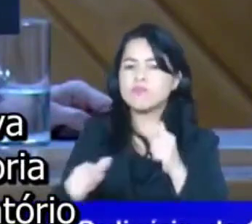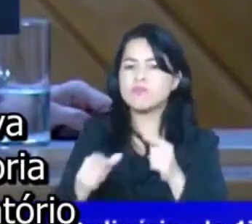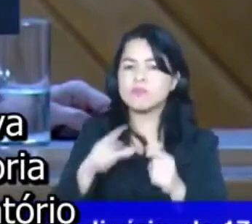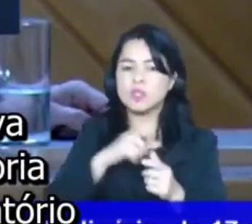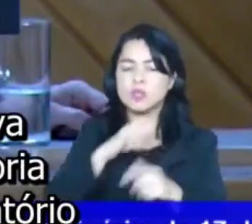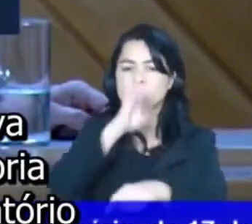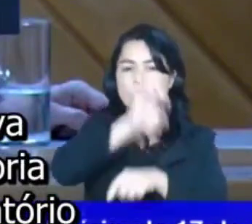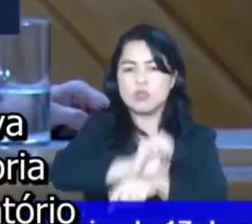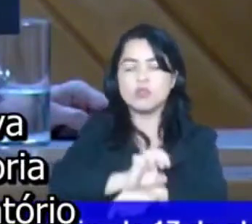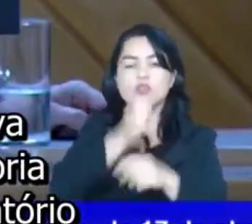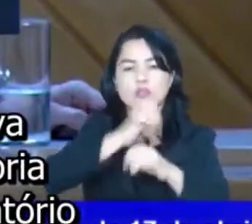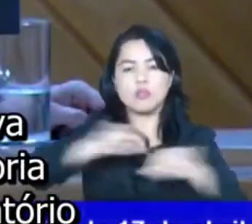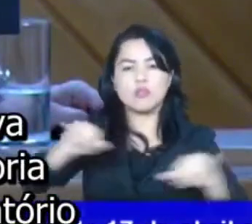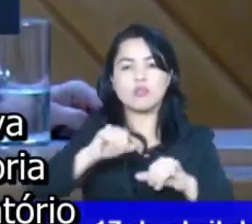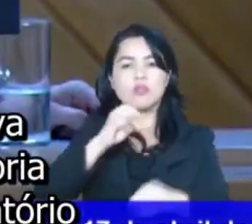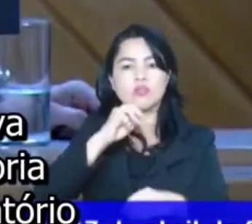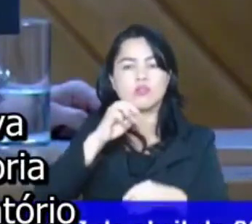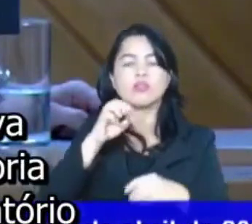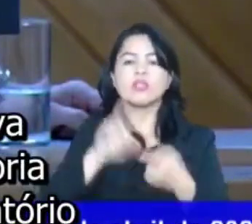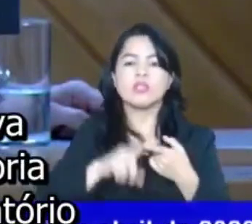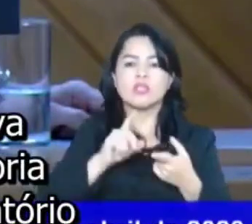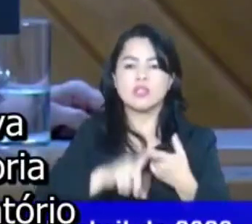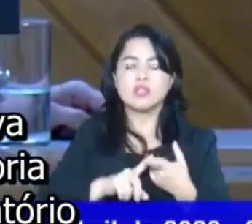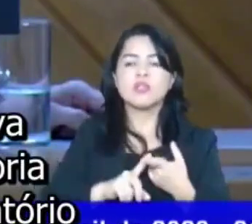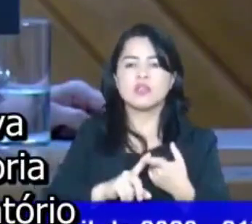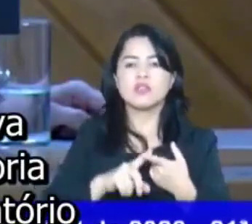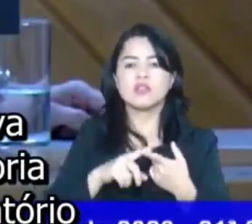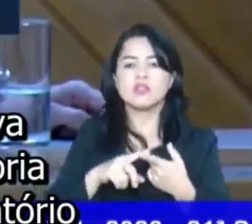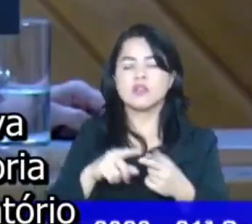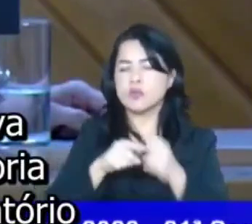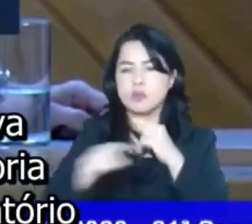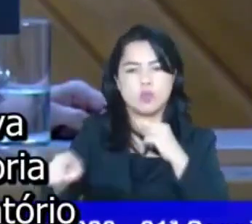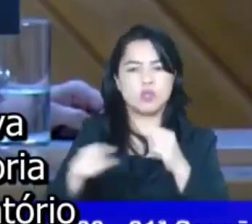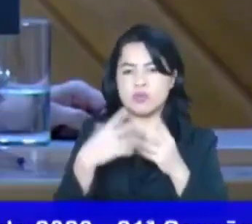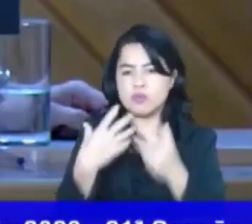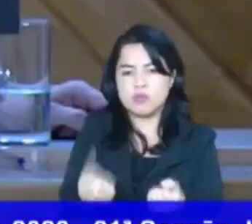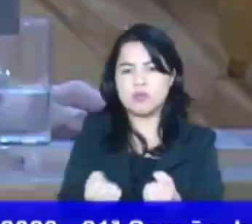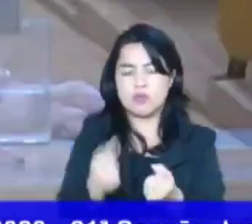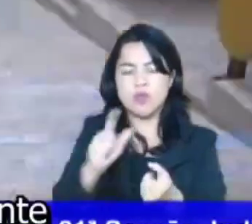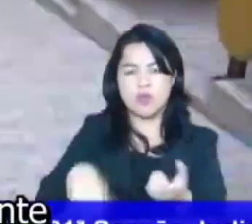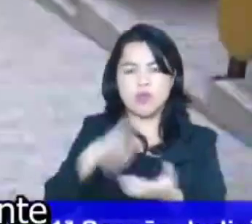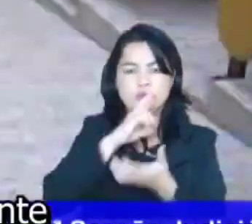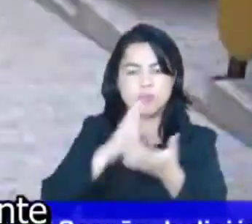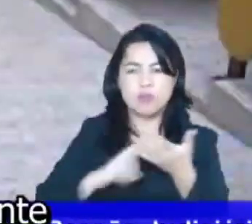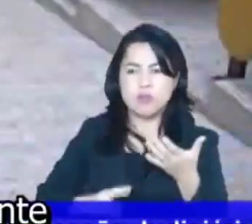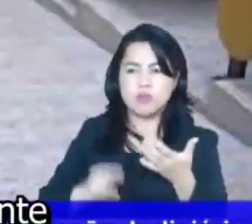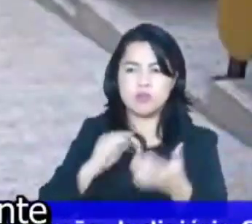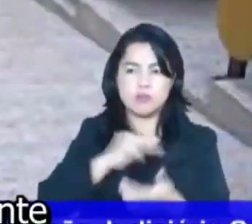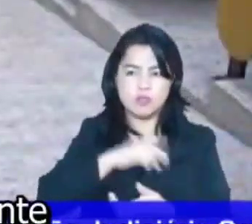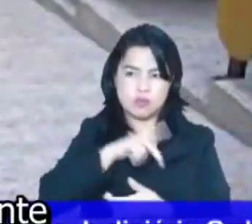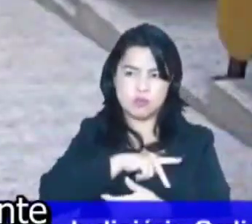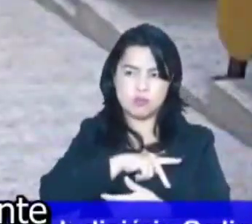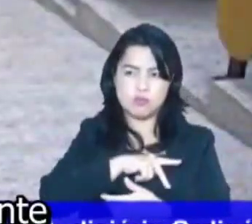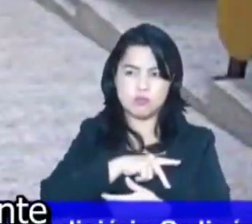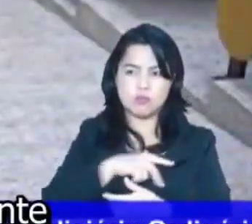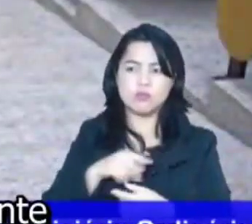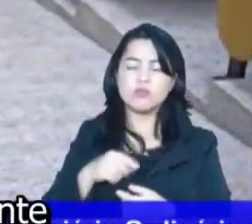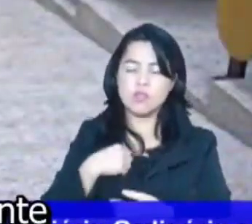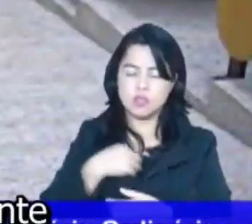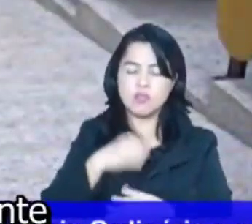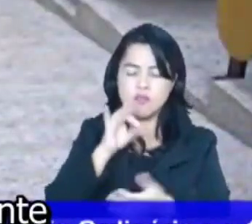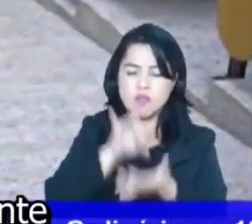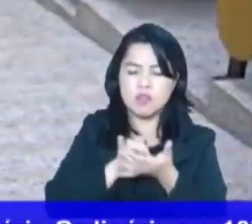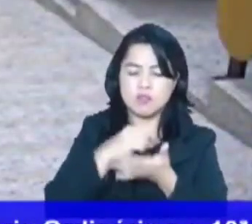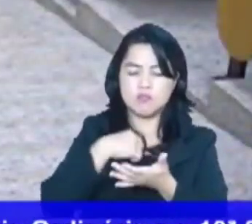a se manifestar, a Procuradoria Regional Eleitoral opinou pela desaprovação. É o relatório. Imagem ampla do plenário. Quero parecer,